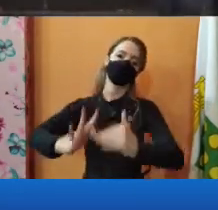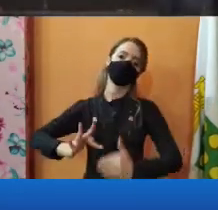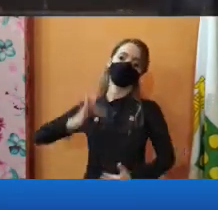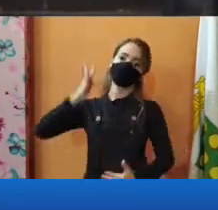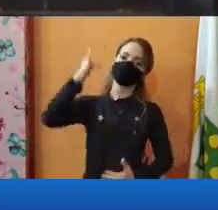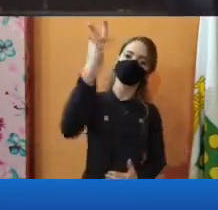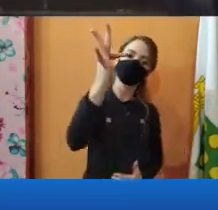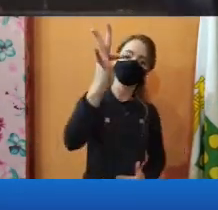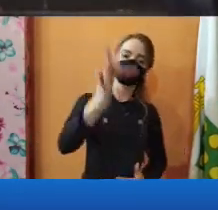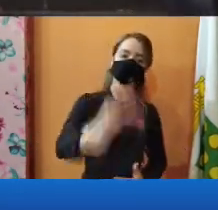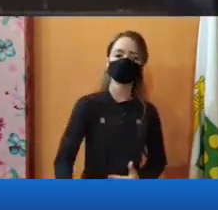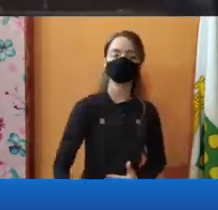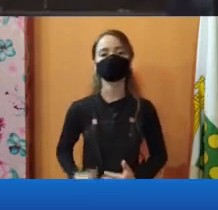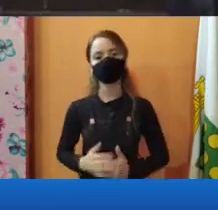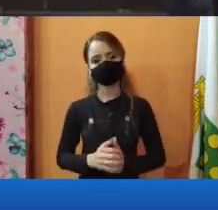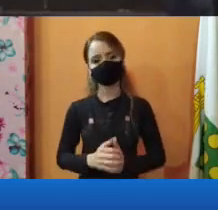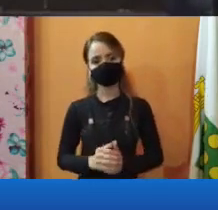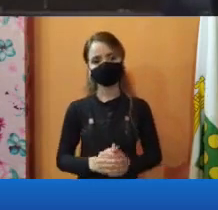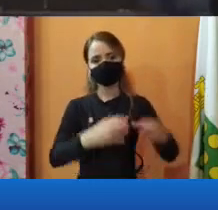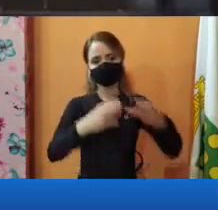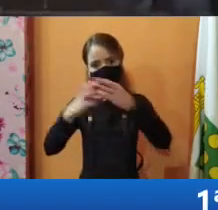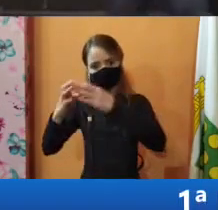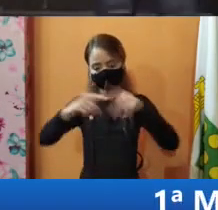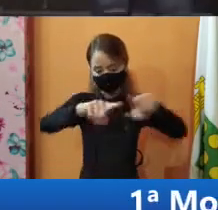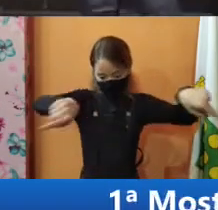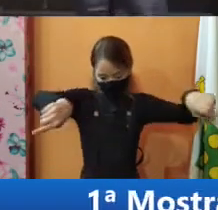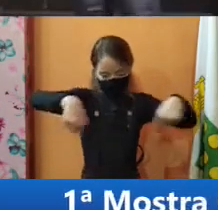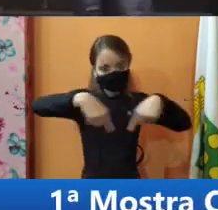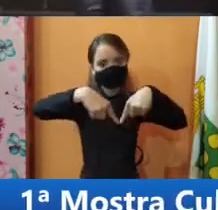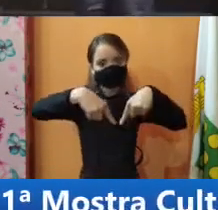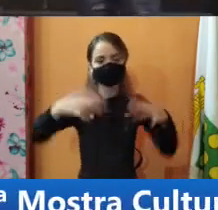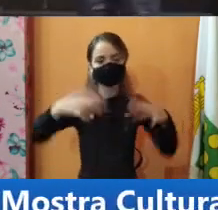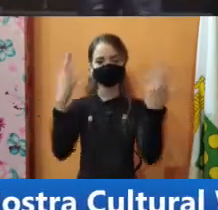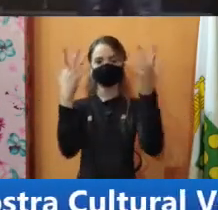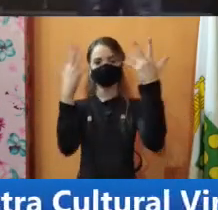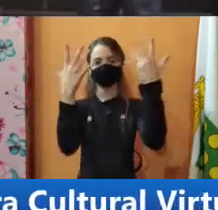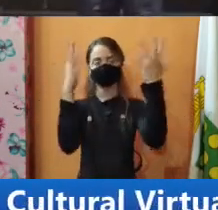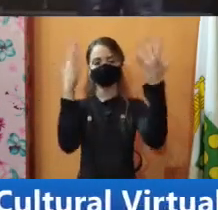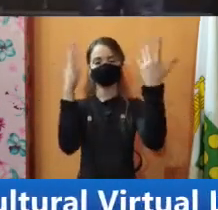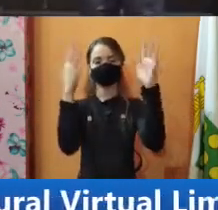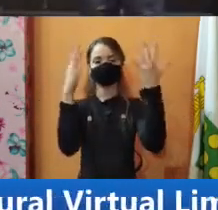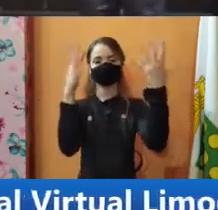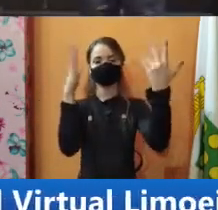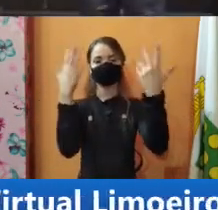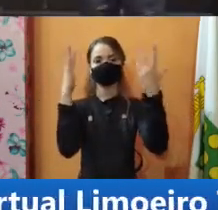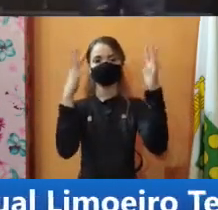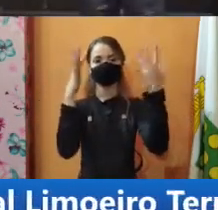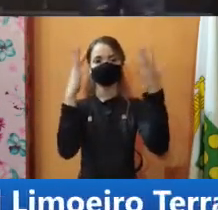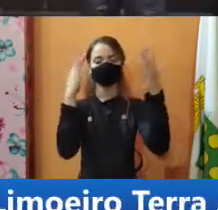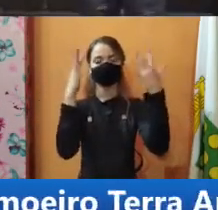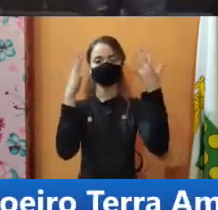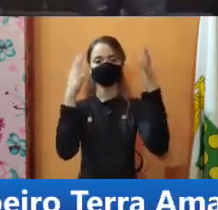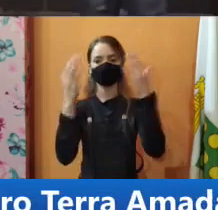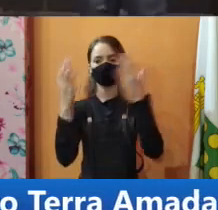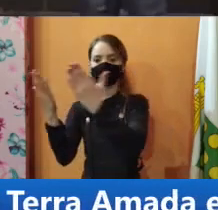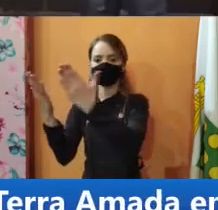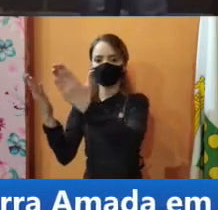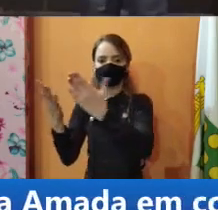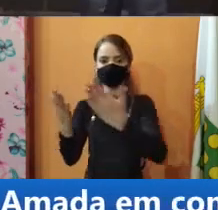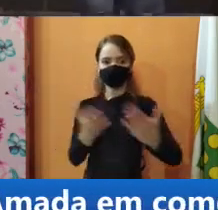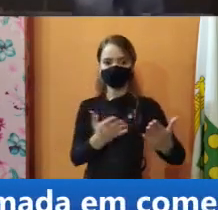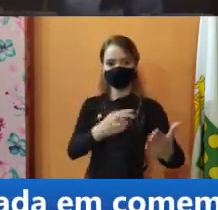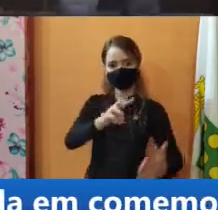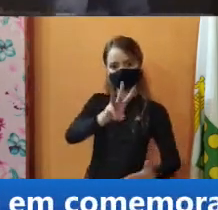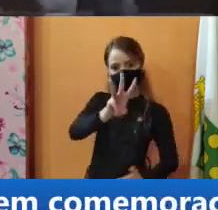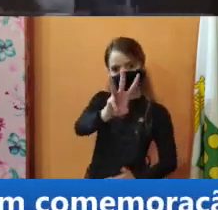é a largada. Pronto, e o coco vai ser de roda, né? Eita, parabéns aí, Zé de Teté. Convidamos ao palco o